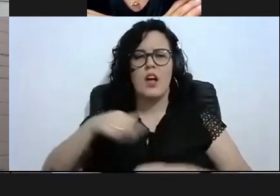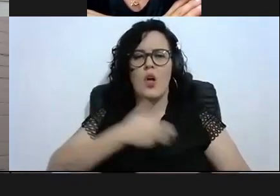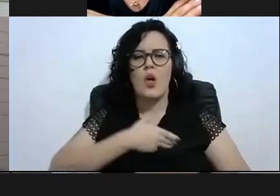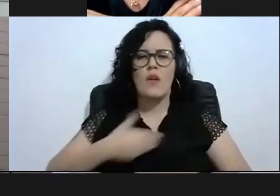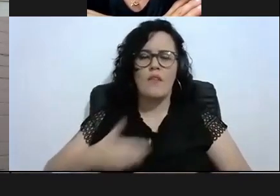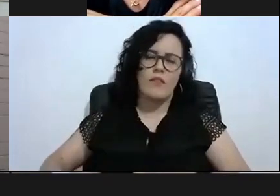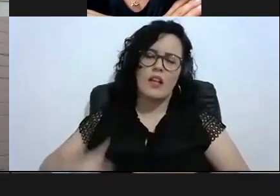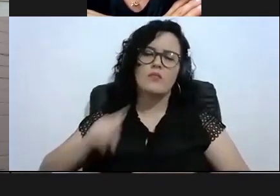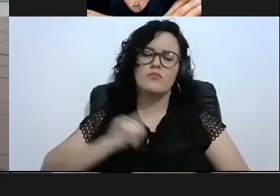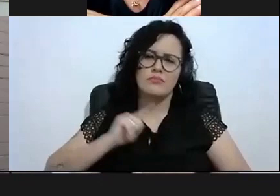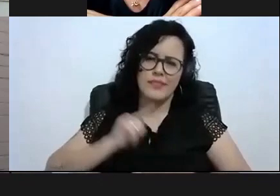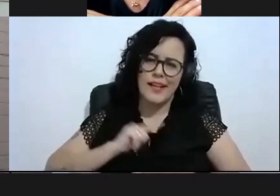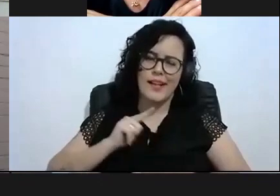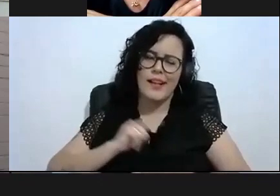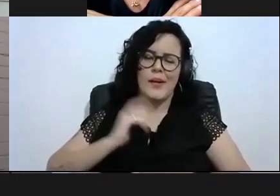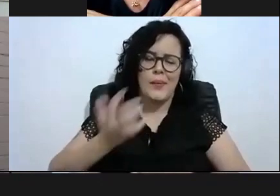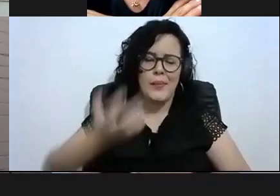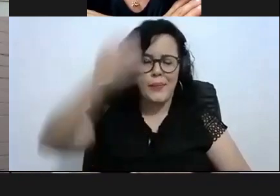parte, né,